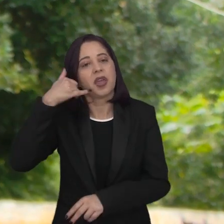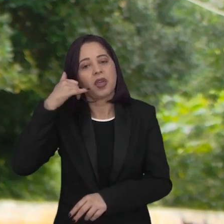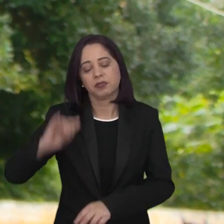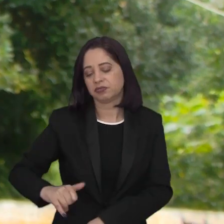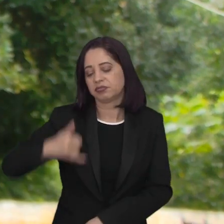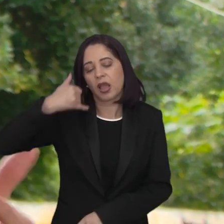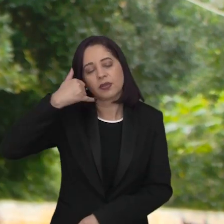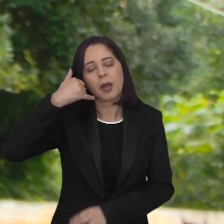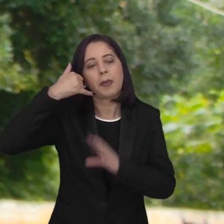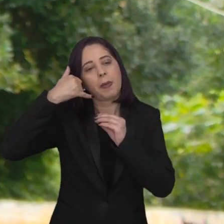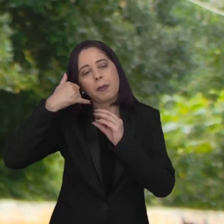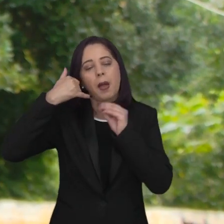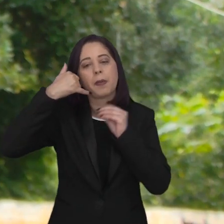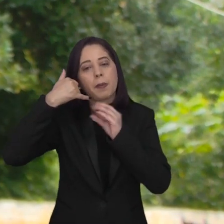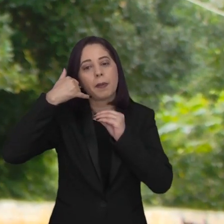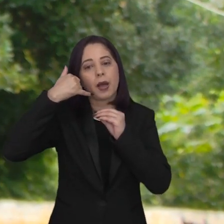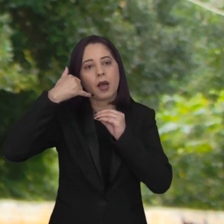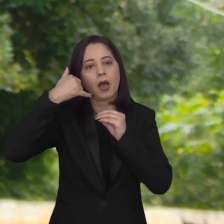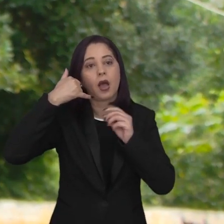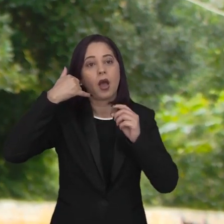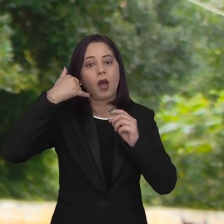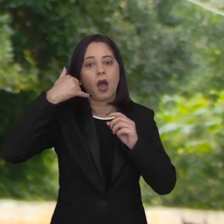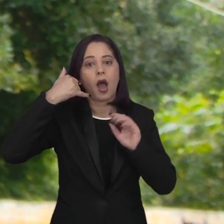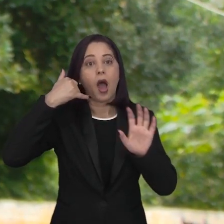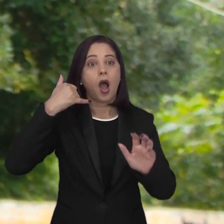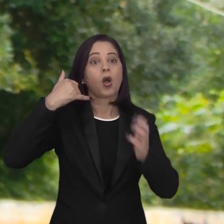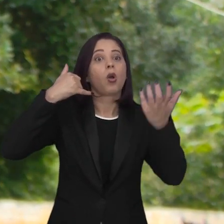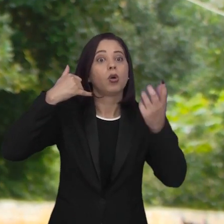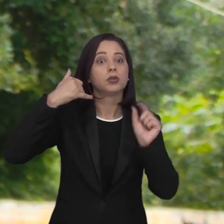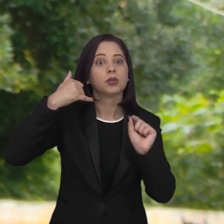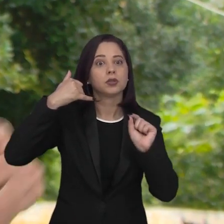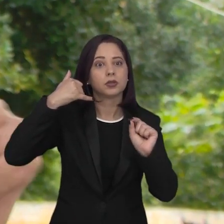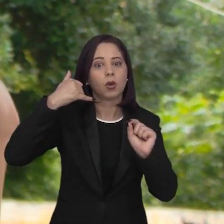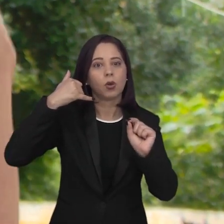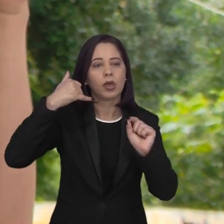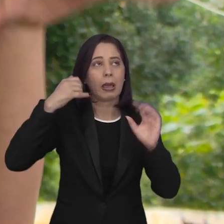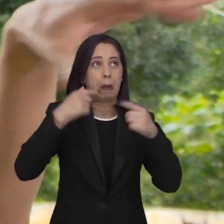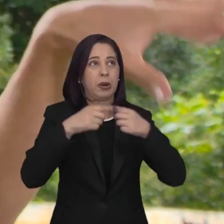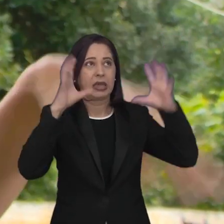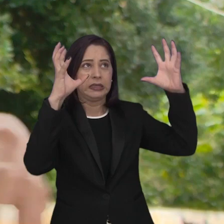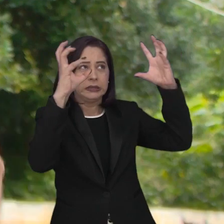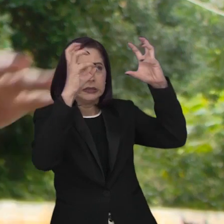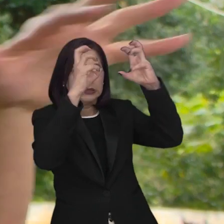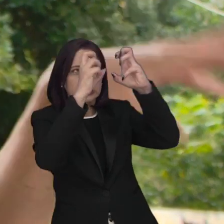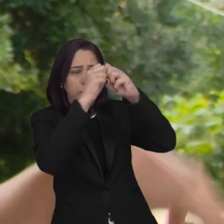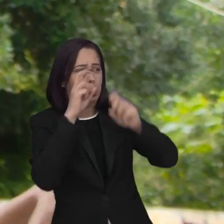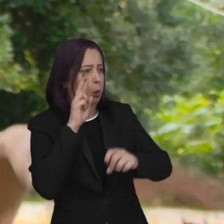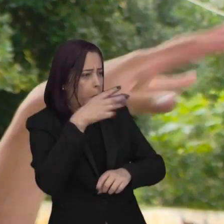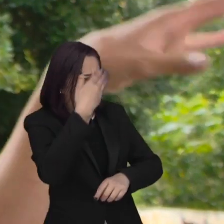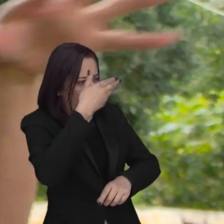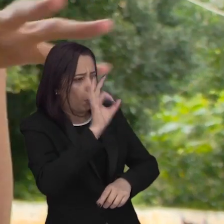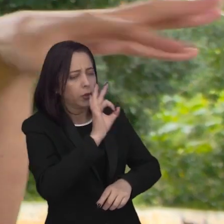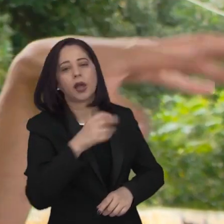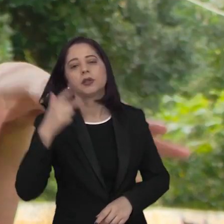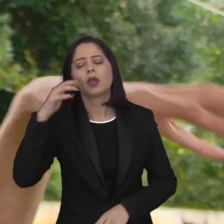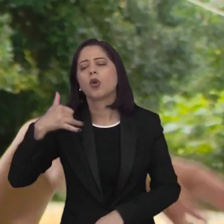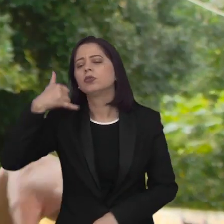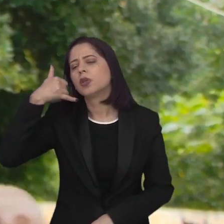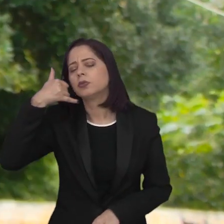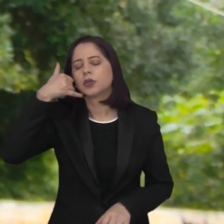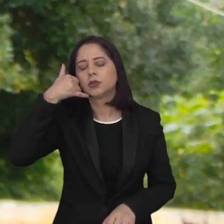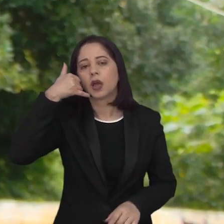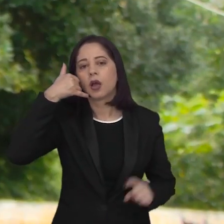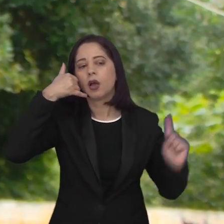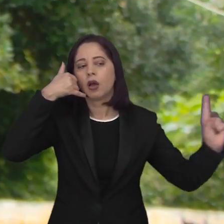fui, sentei, peguei o celular e comecei a conversar. Nessa que eu estava conversando, e a parte que eu estava ali era bem escura, então não dava para ver muito